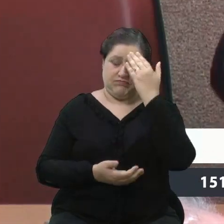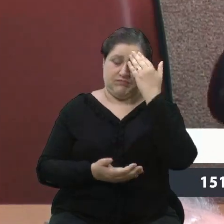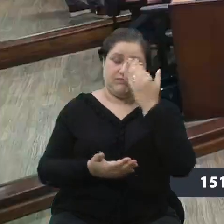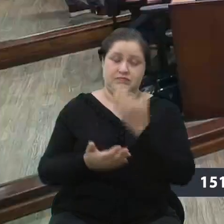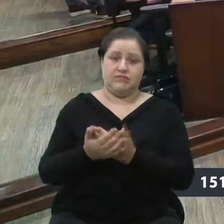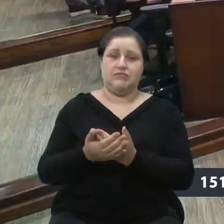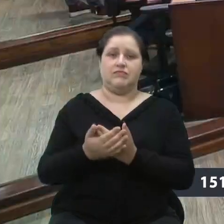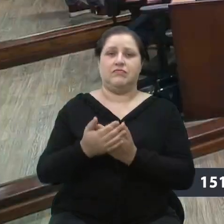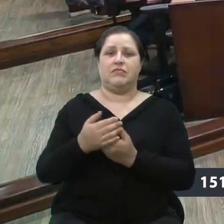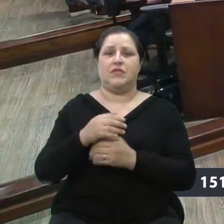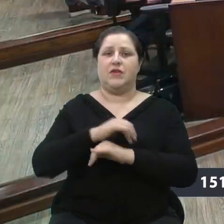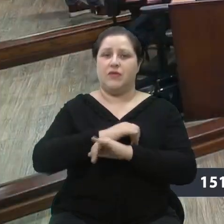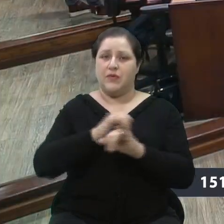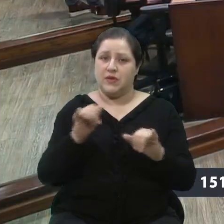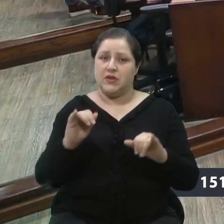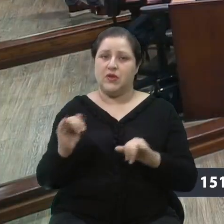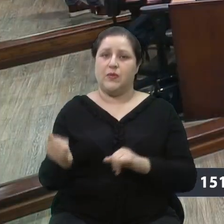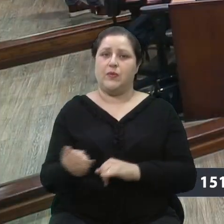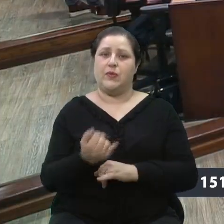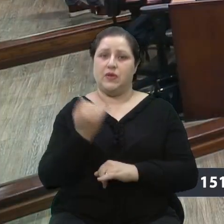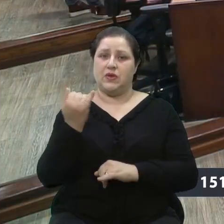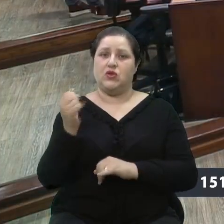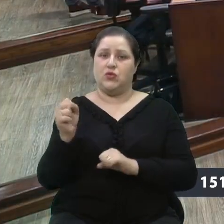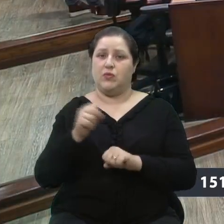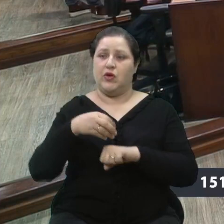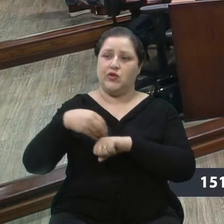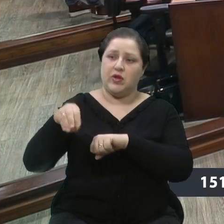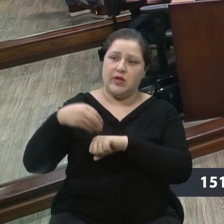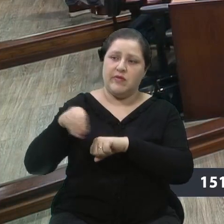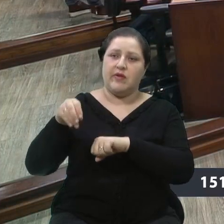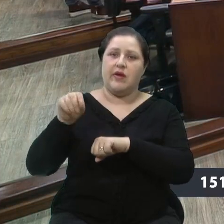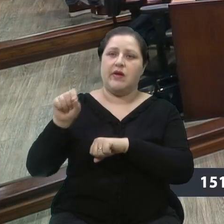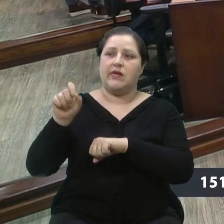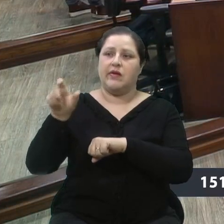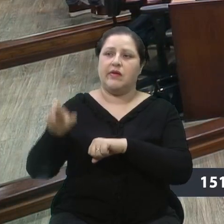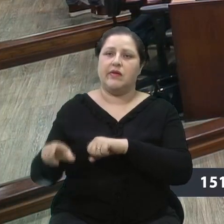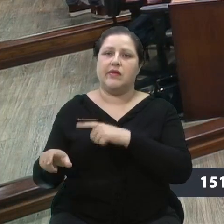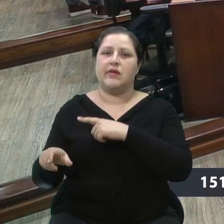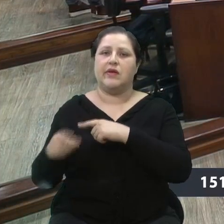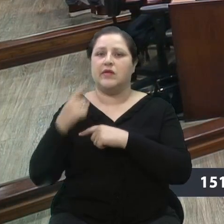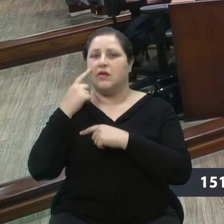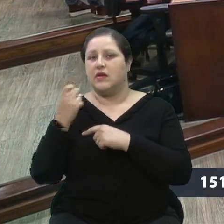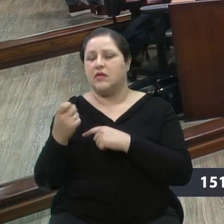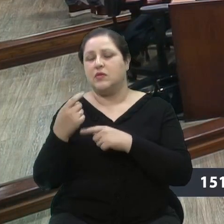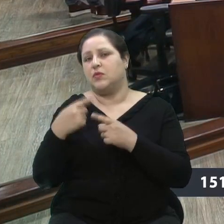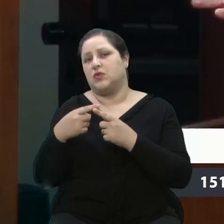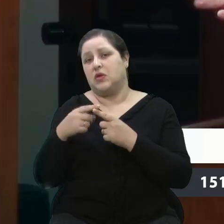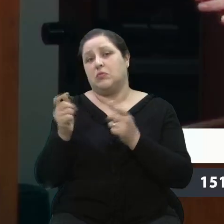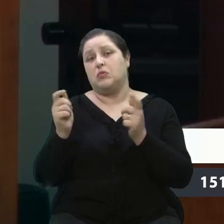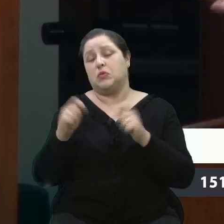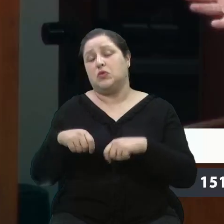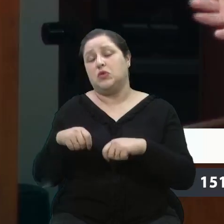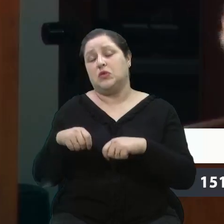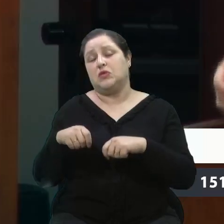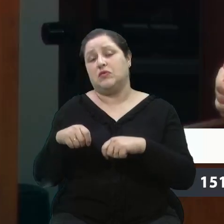informações são extremamente importantes, até para a gente poder levar para quem tem interesse, que não é impossível implantar,